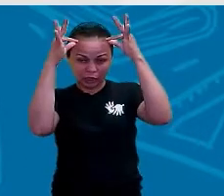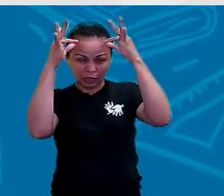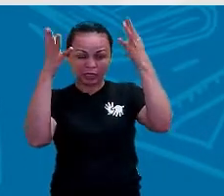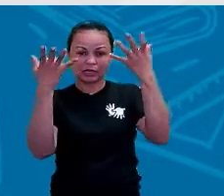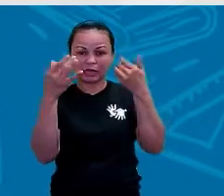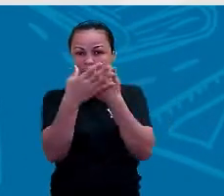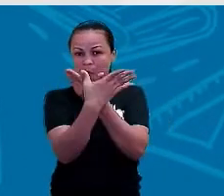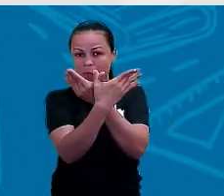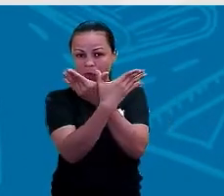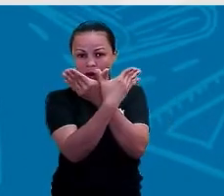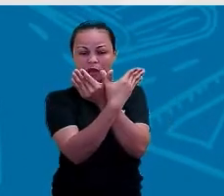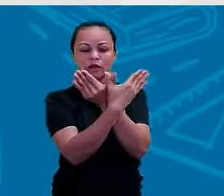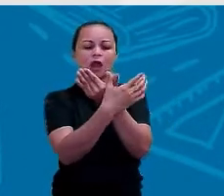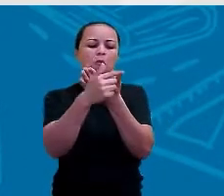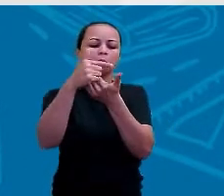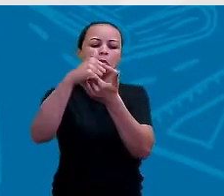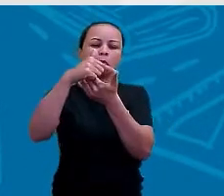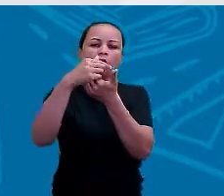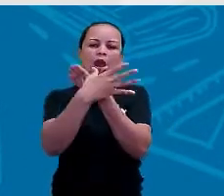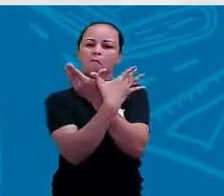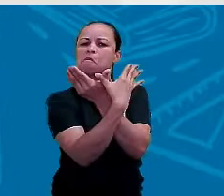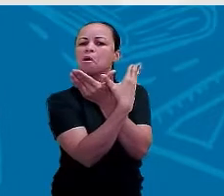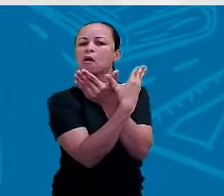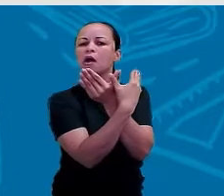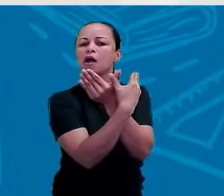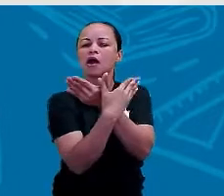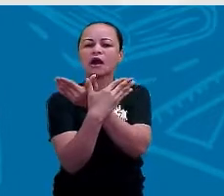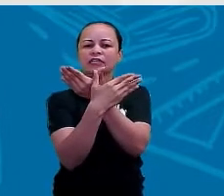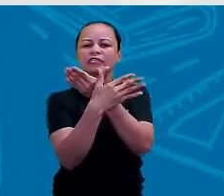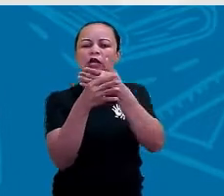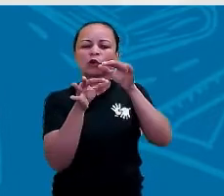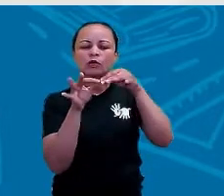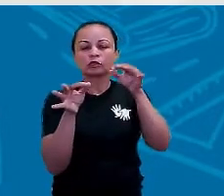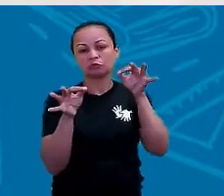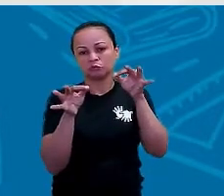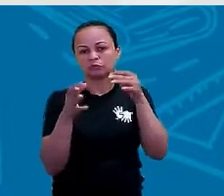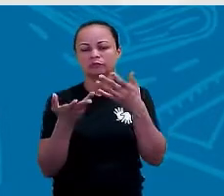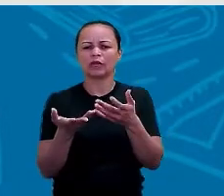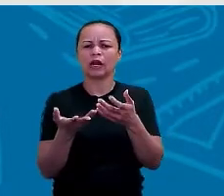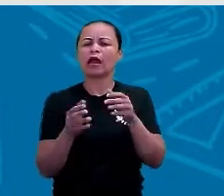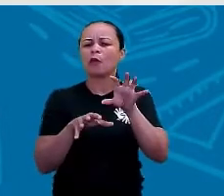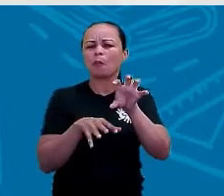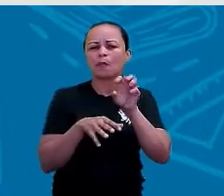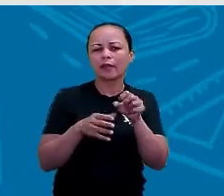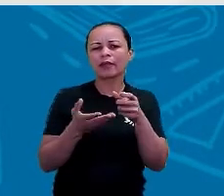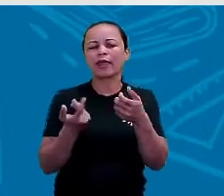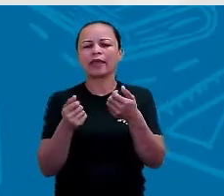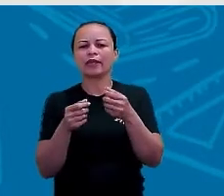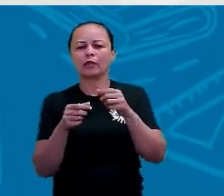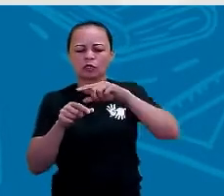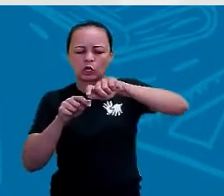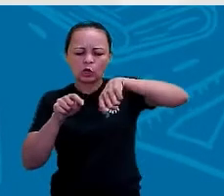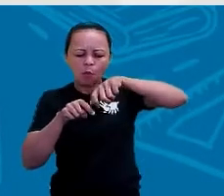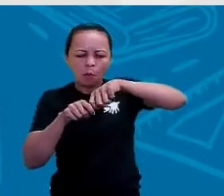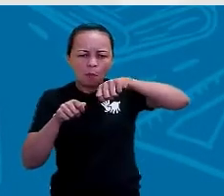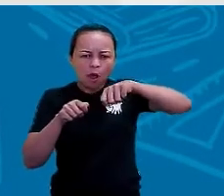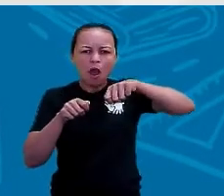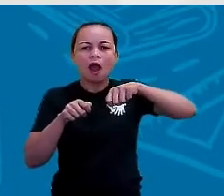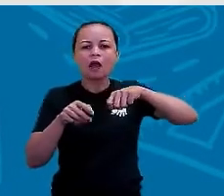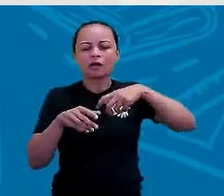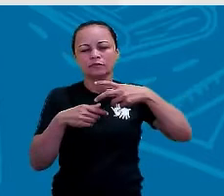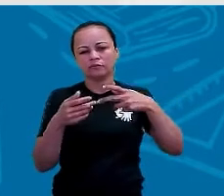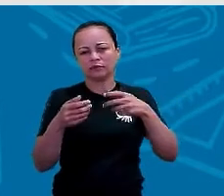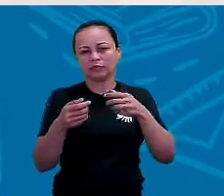que muitas vezes enrola as bolsas que vem bolachas, biscoitos. Então, aí eu separei